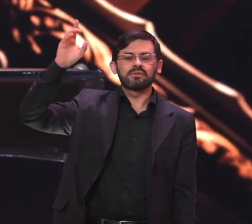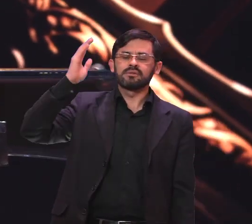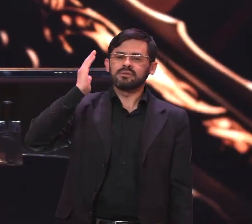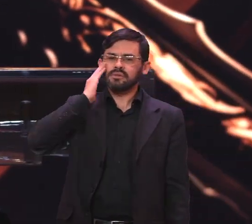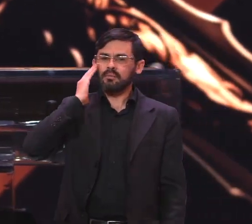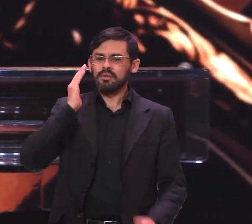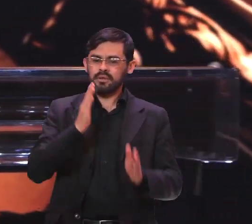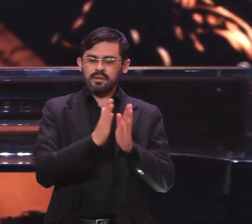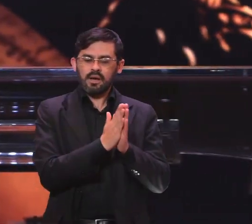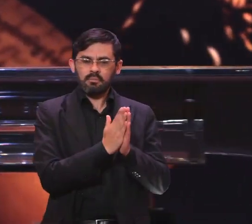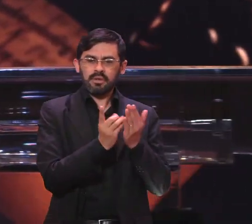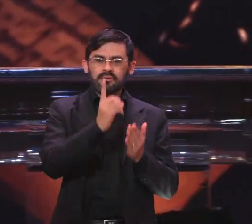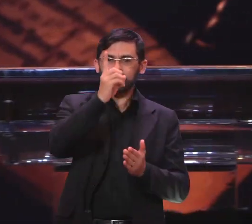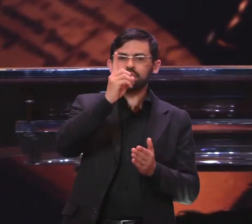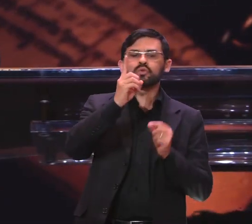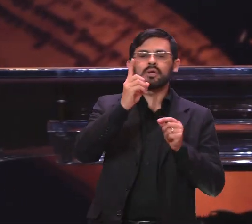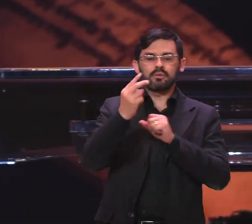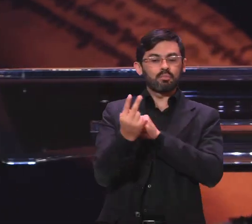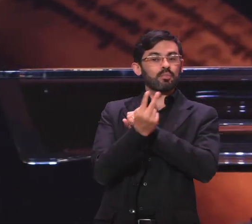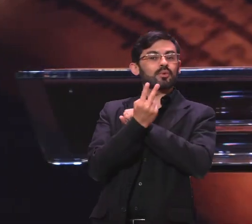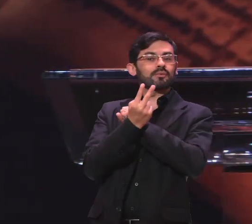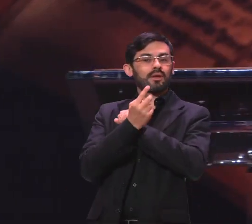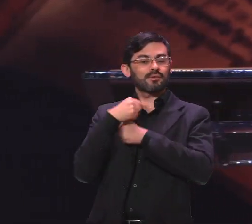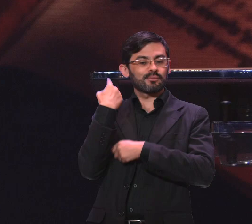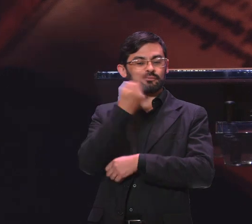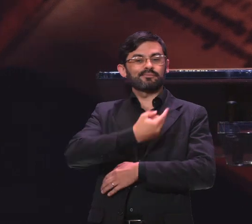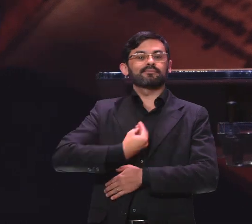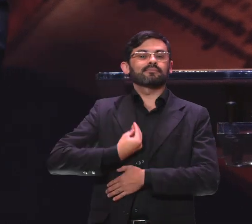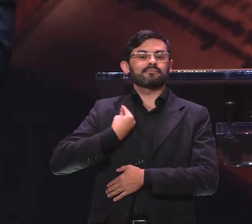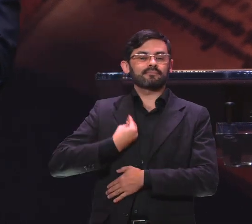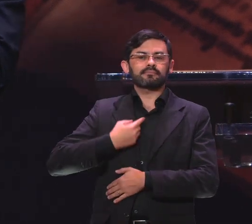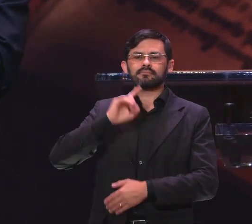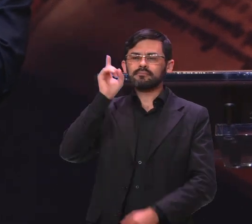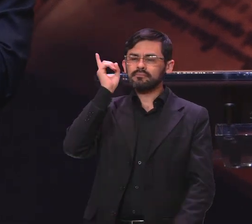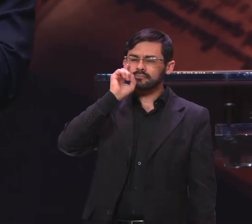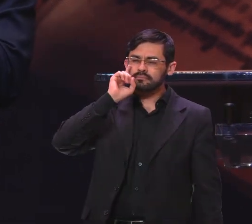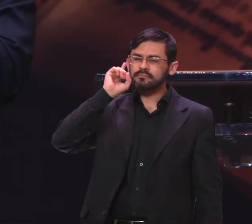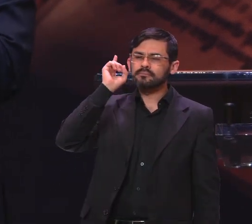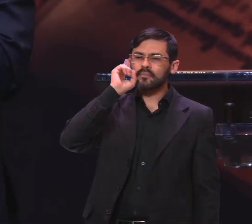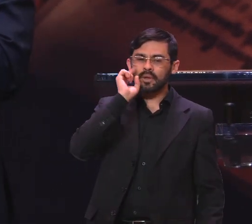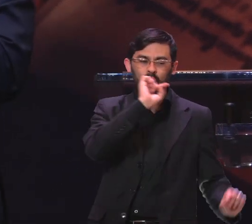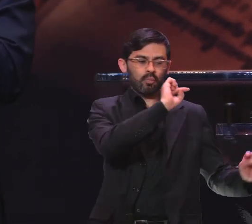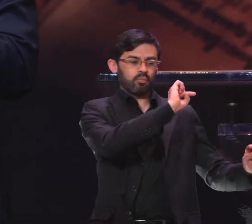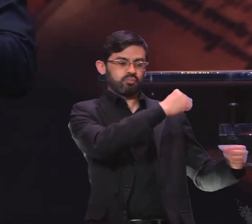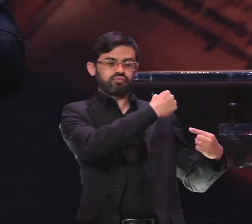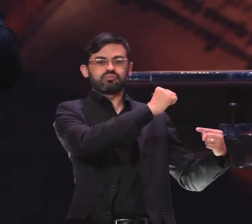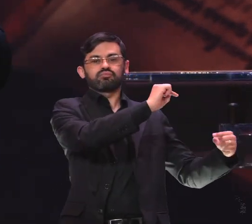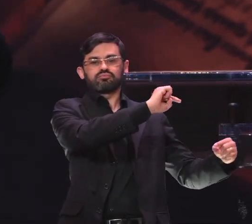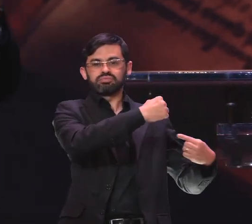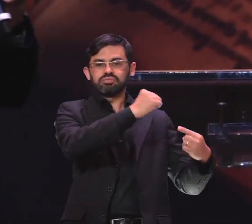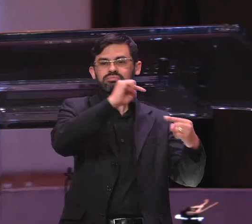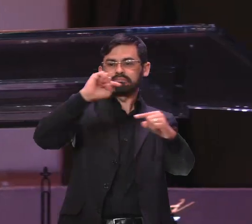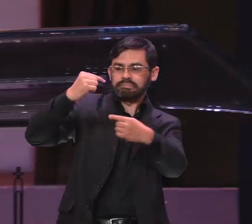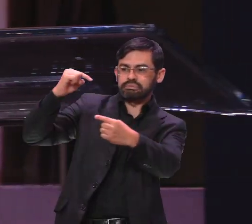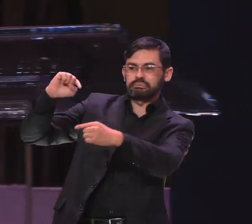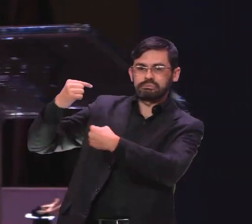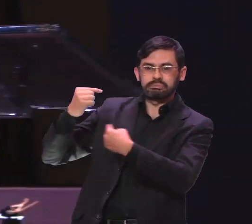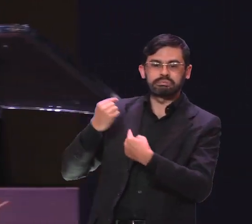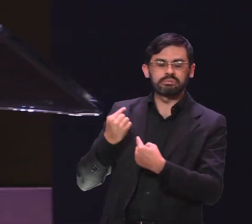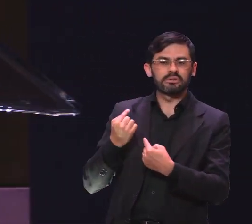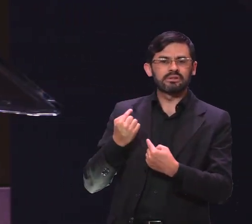de Deus, ela é uma arma de defesa. Todos os dias somos tentados. Todos os